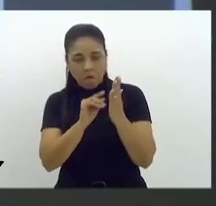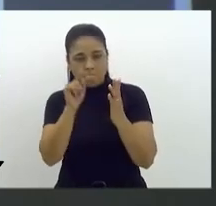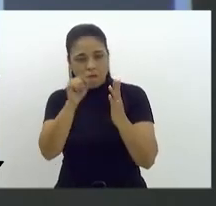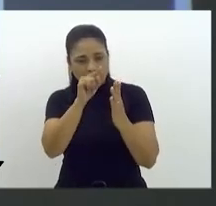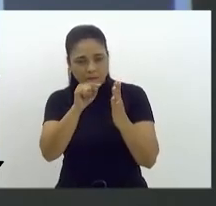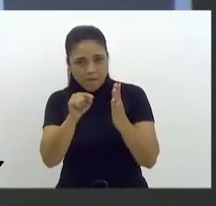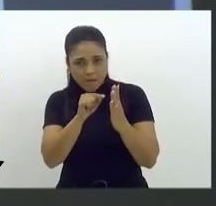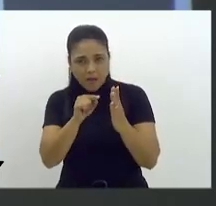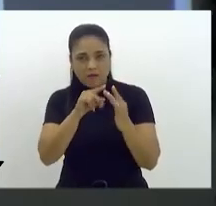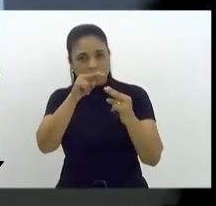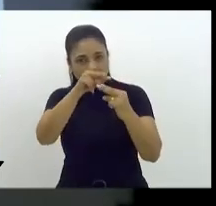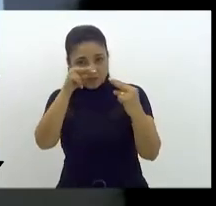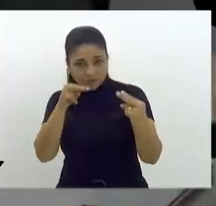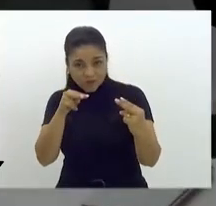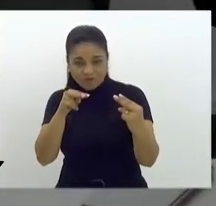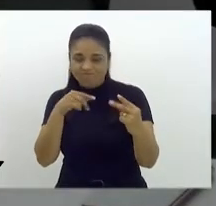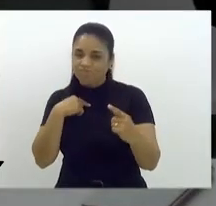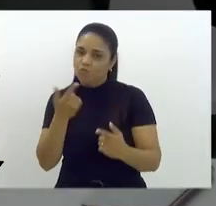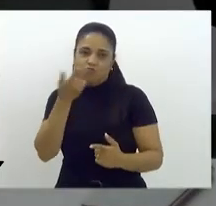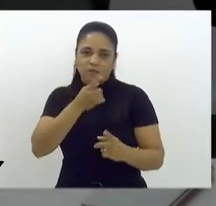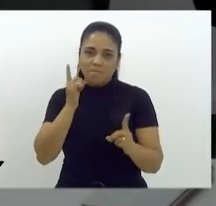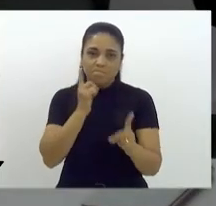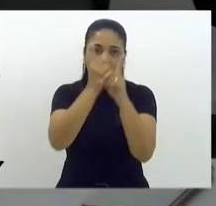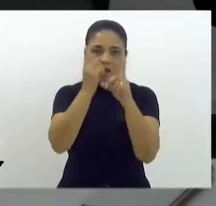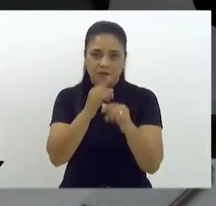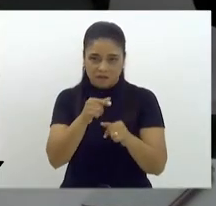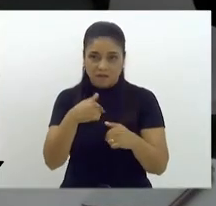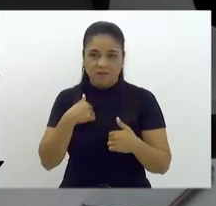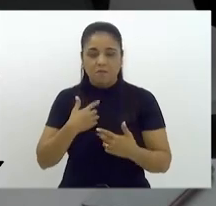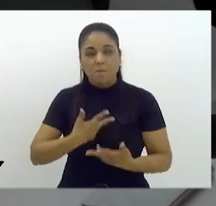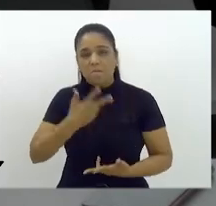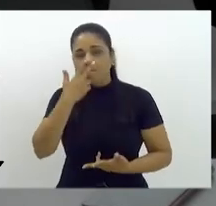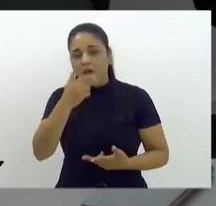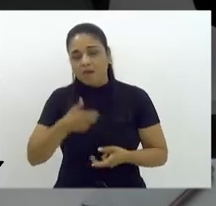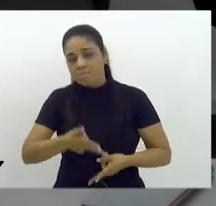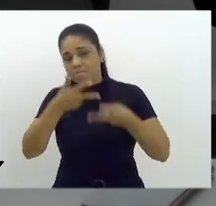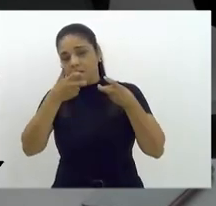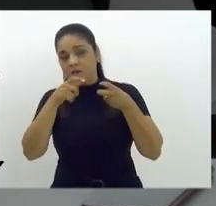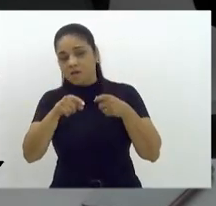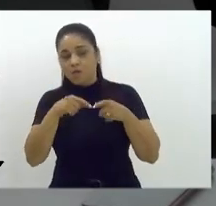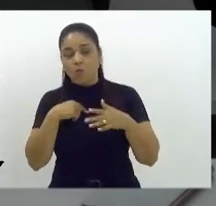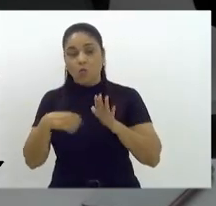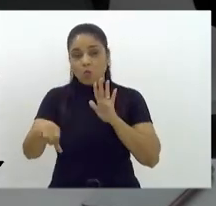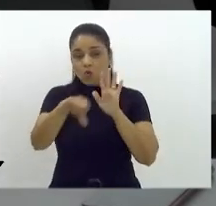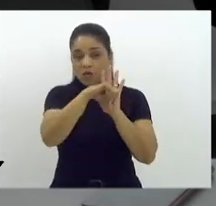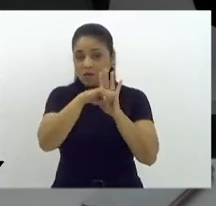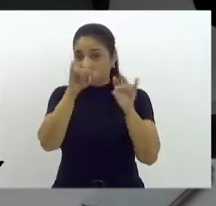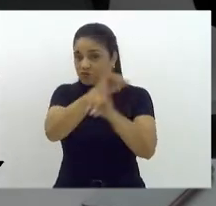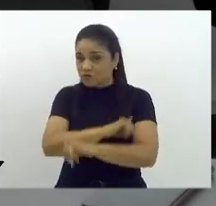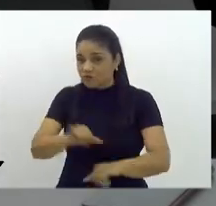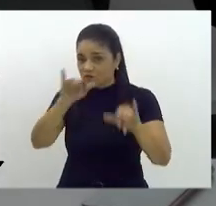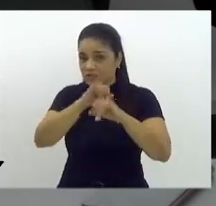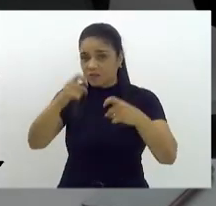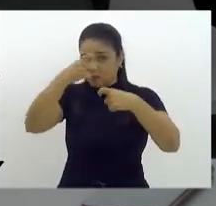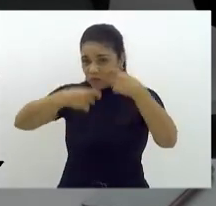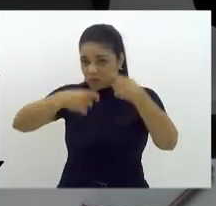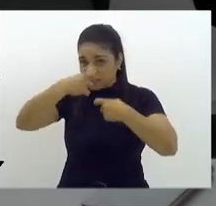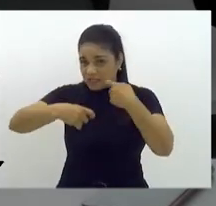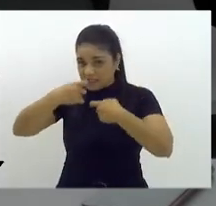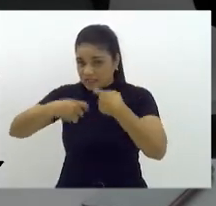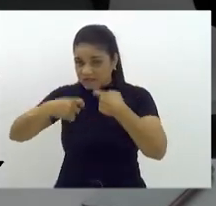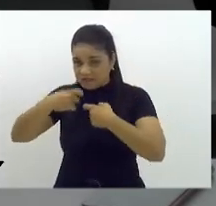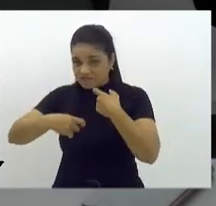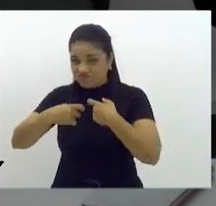conseguimos identificar porque me parece pelo empiricamente pelo que tem visto que esses crimes de divulgação de cena íntima tem